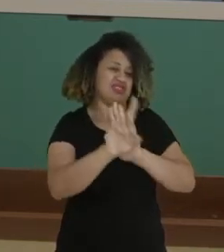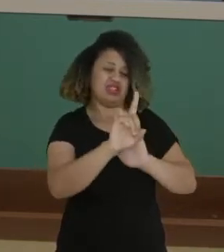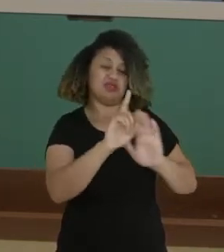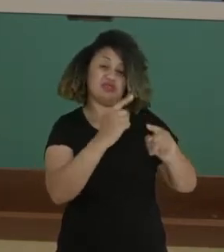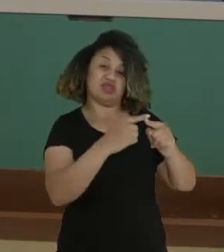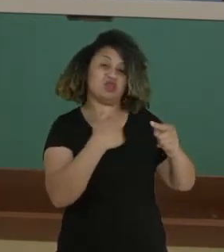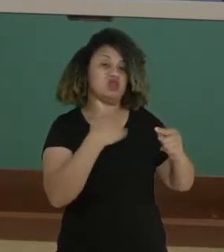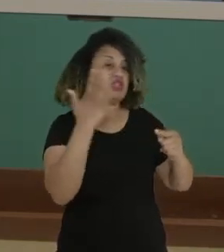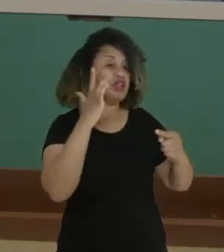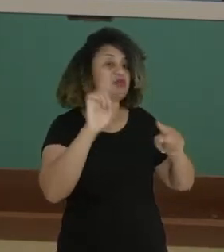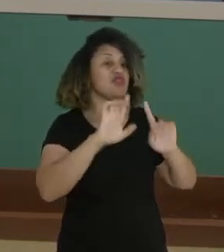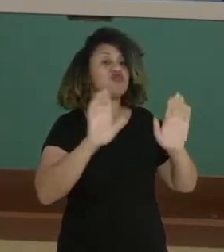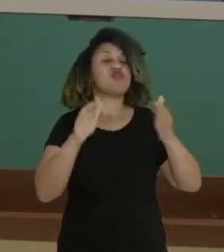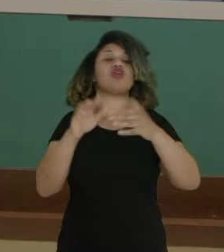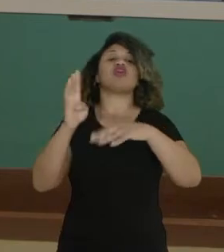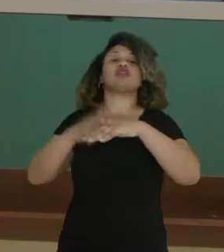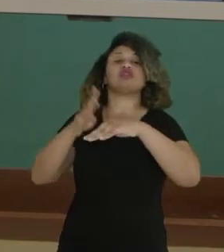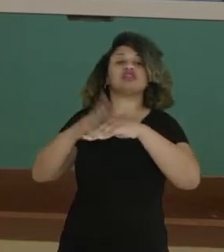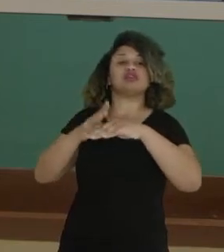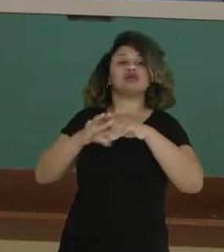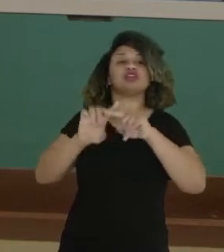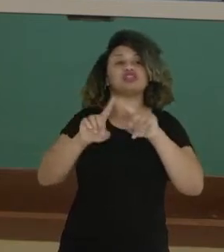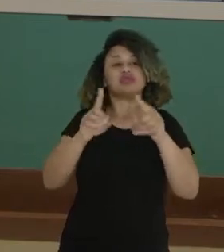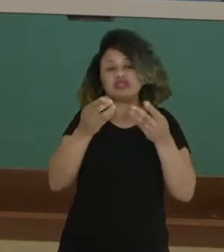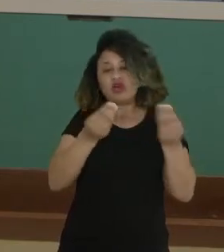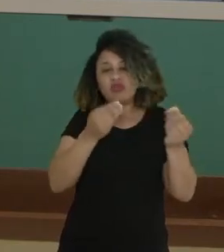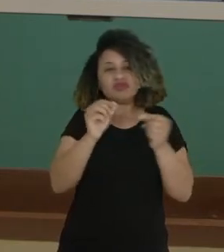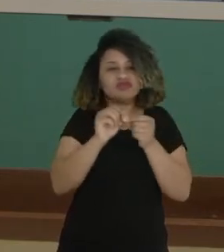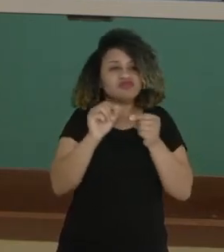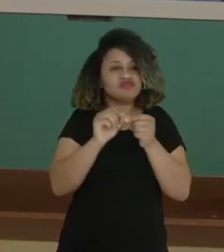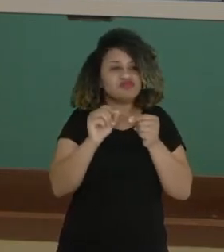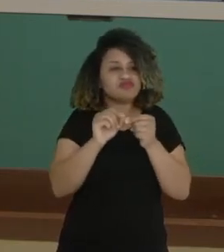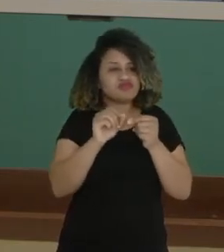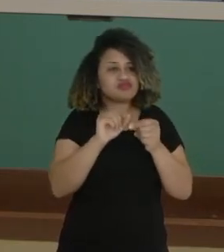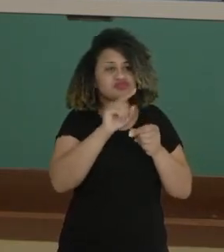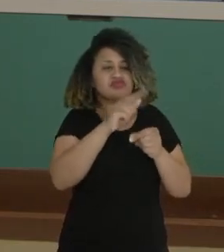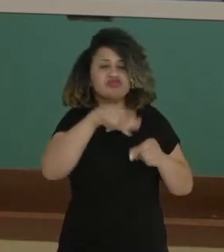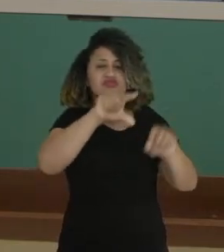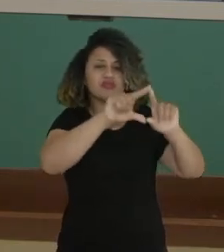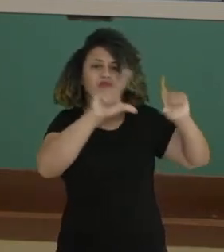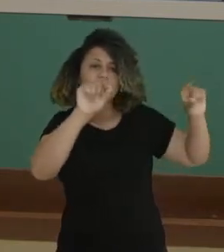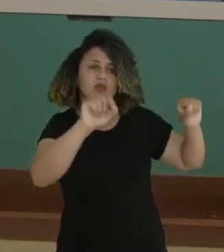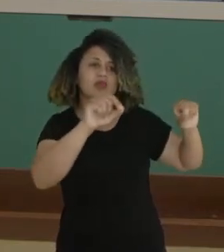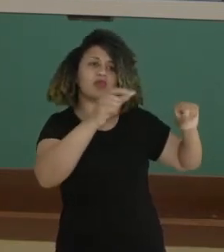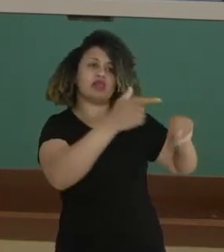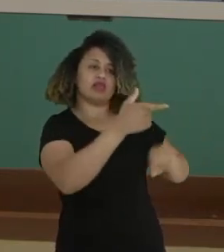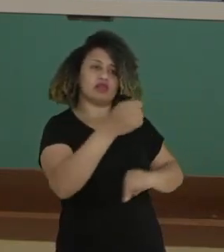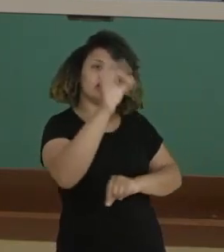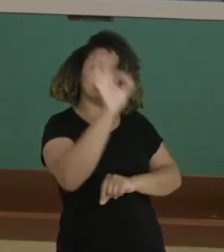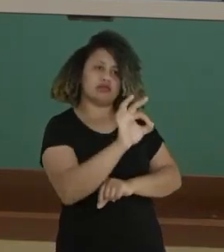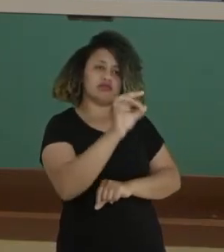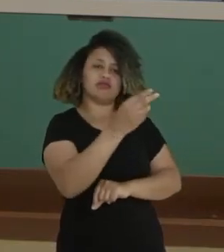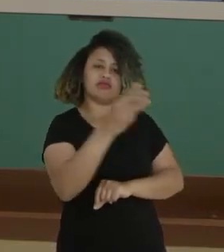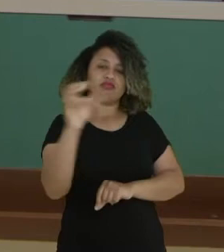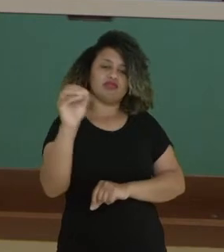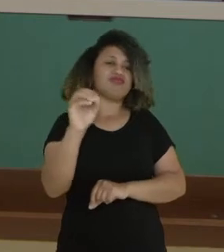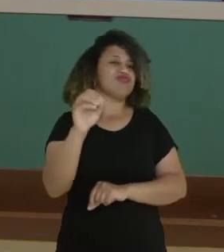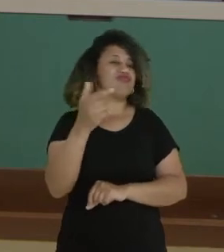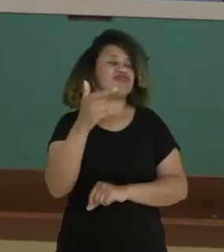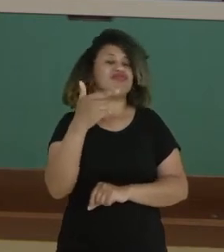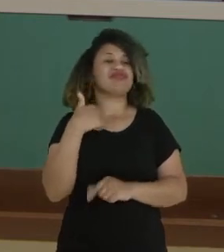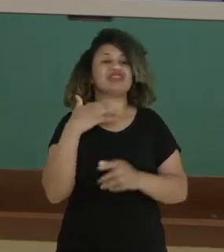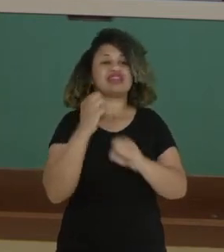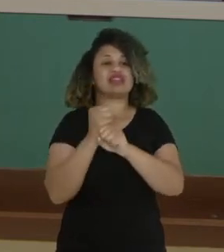matemática. Precisamos tirar essas coisinhas da conta, ok? Porque aqui não tem conta, aqui tem conta. Então, como é que a gente faz?